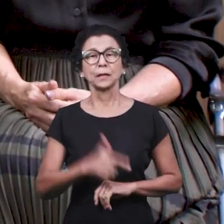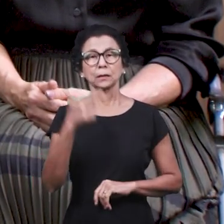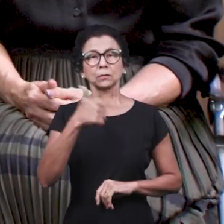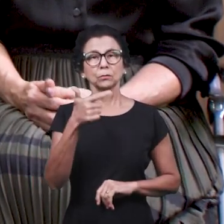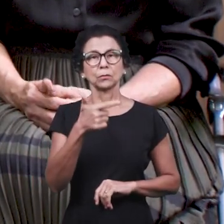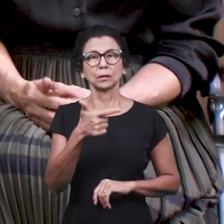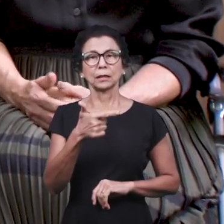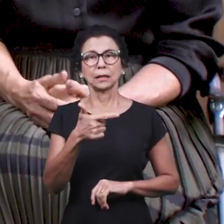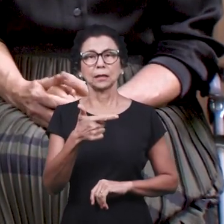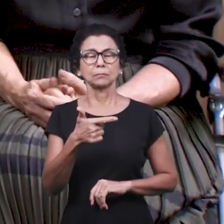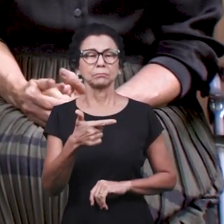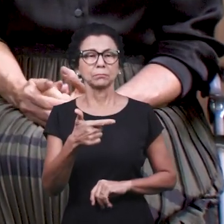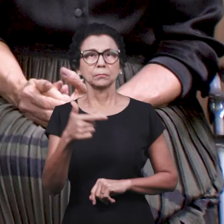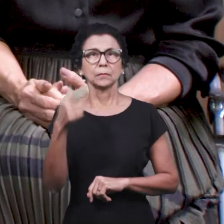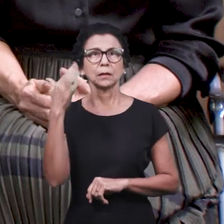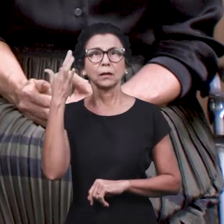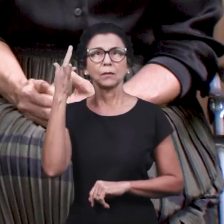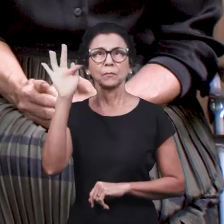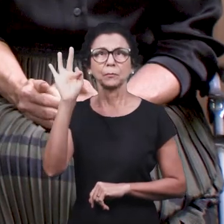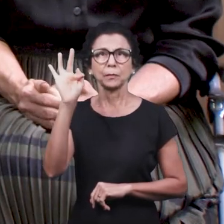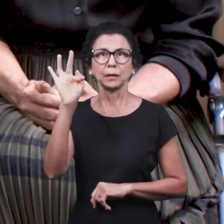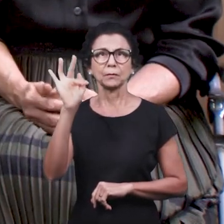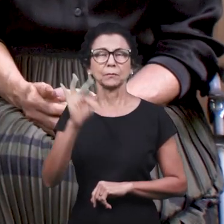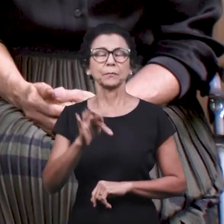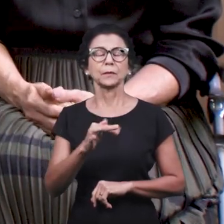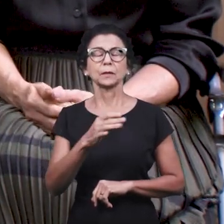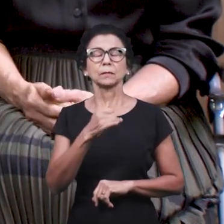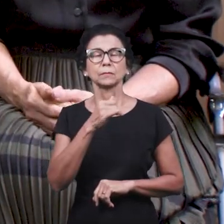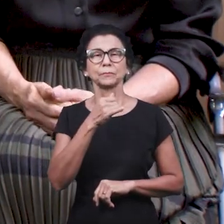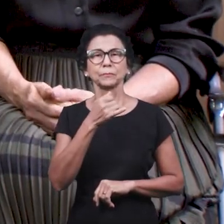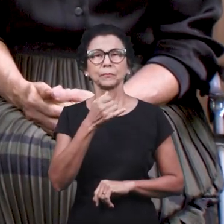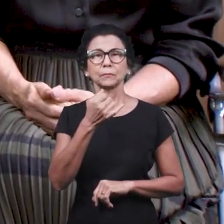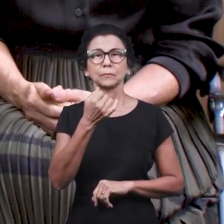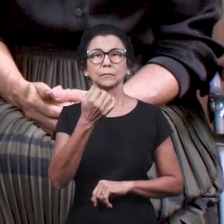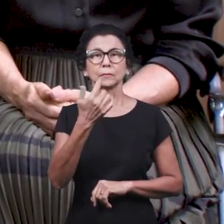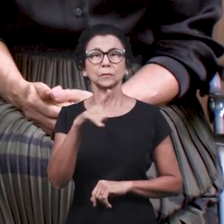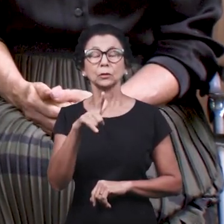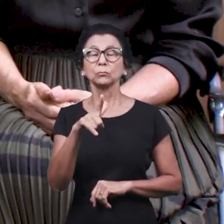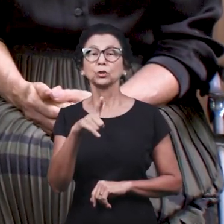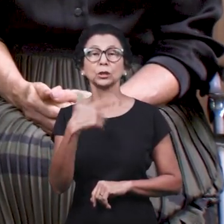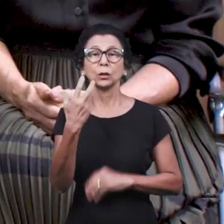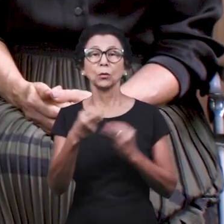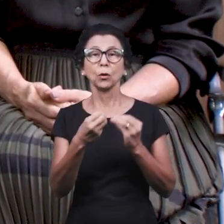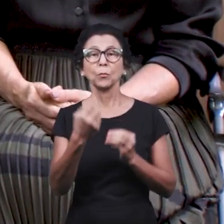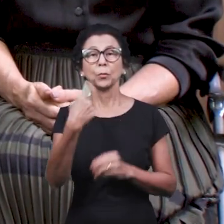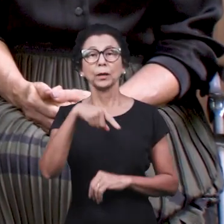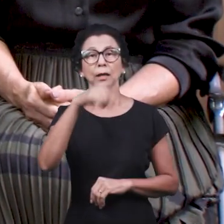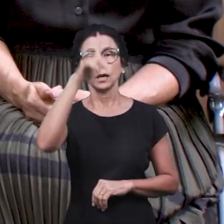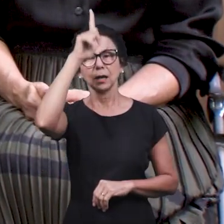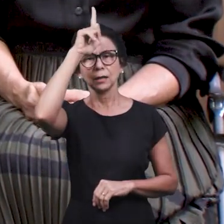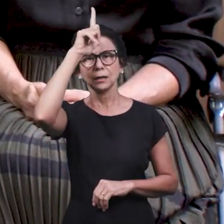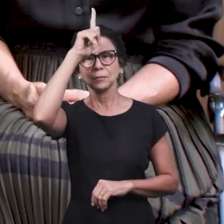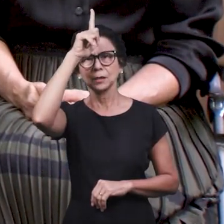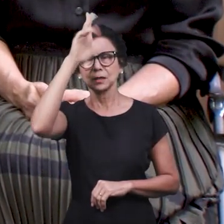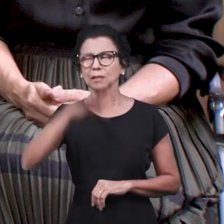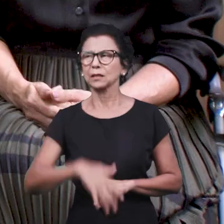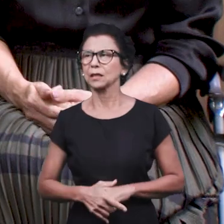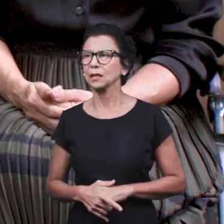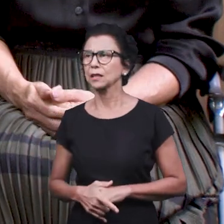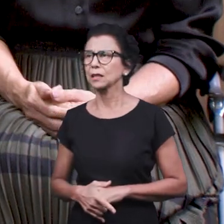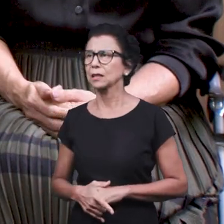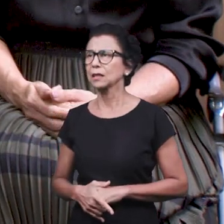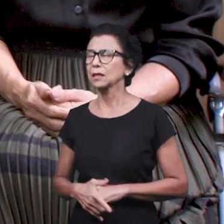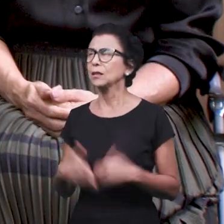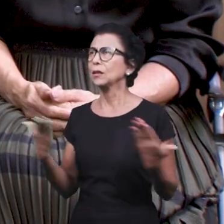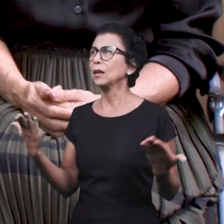França. Falei, não tem vaga pra Alemanha. Não tinha pra Alemanha, que era o que eu queria, e também não tinha pra França. Eu falei, Senhor, o que é